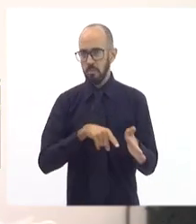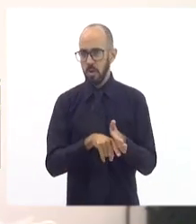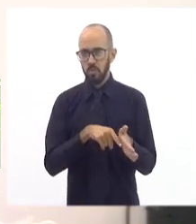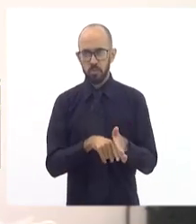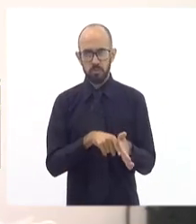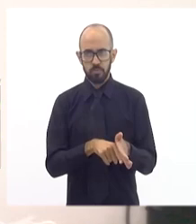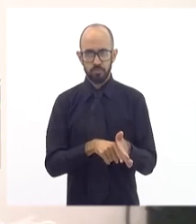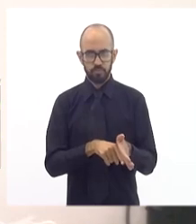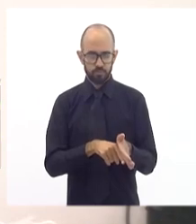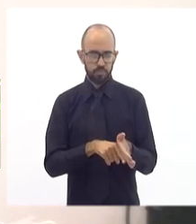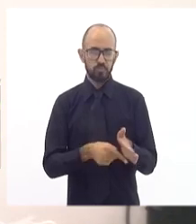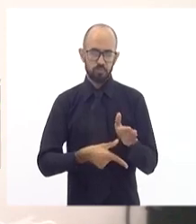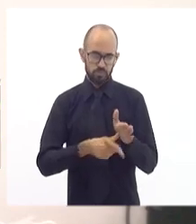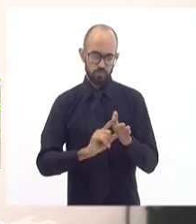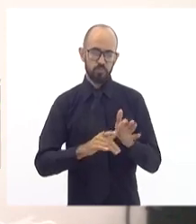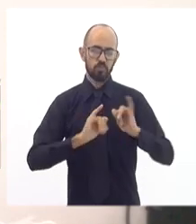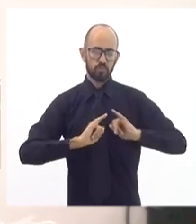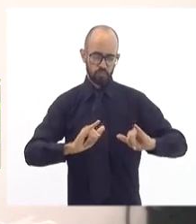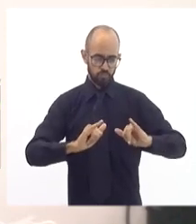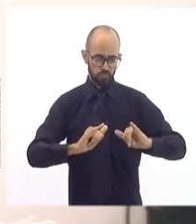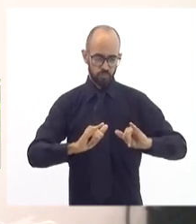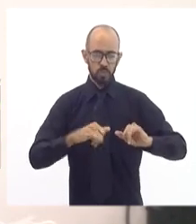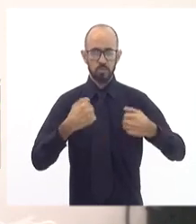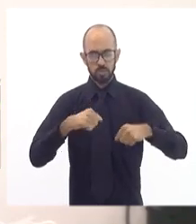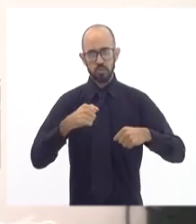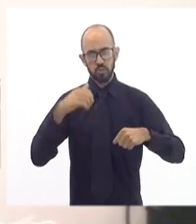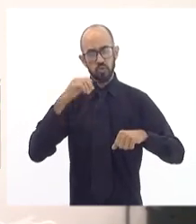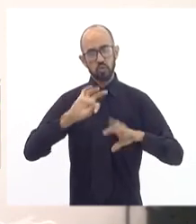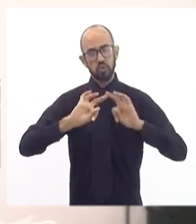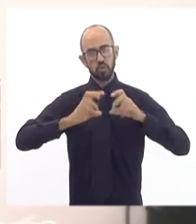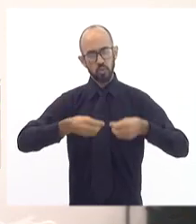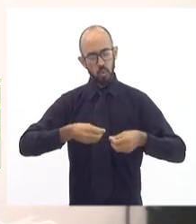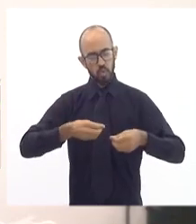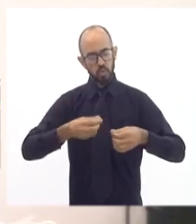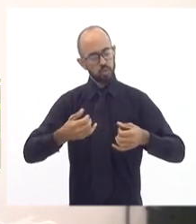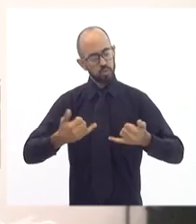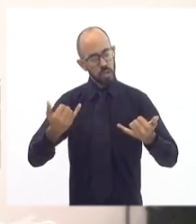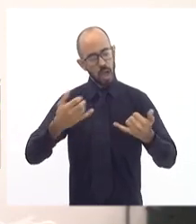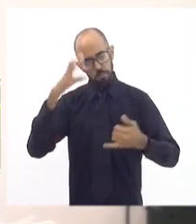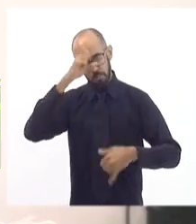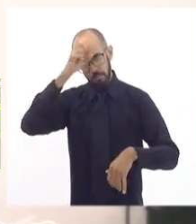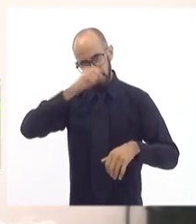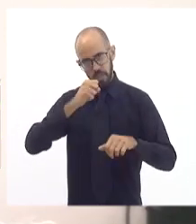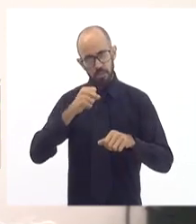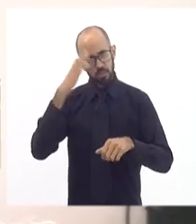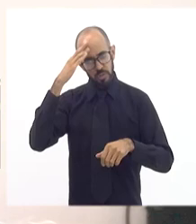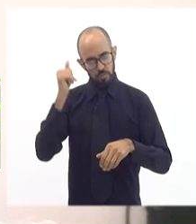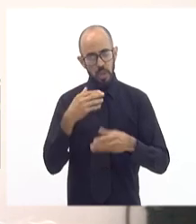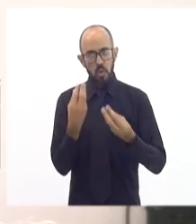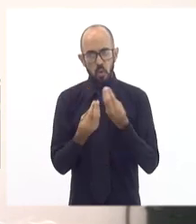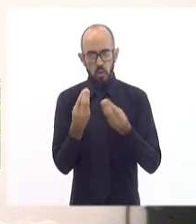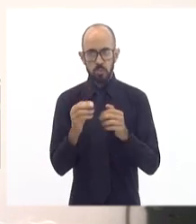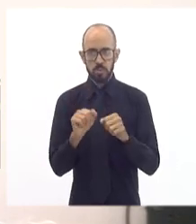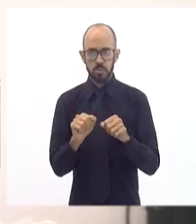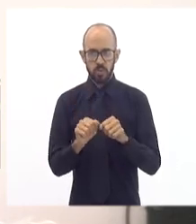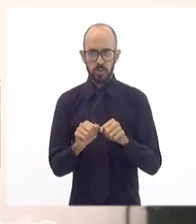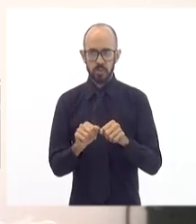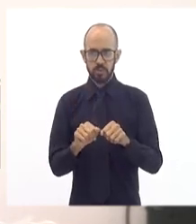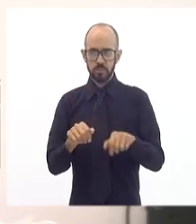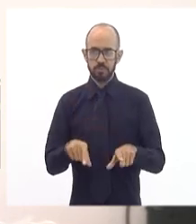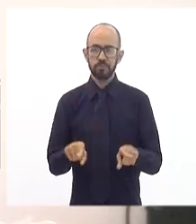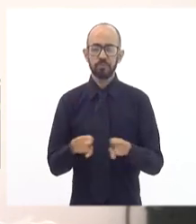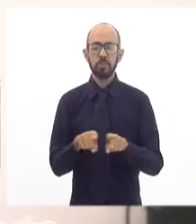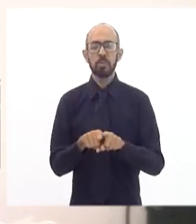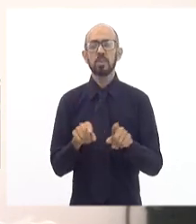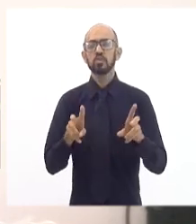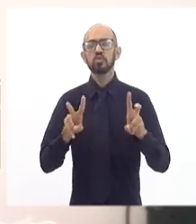livre prévia e informada então é surgiram que todos aqui se informe sobre o que significa se tipo de consulta e como que ela deve ser realizado e aí